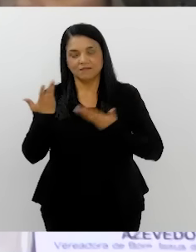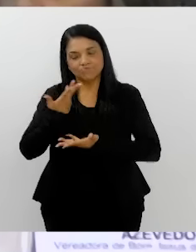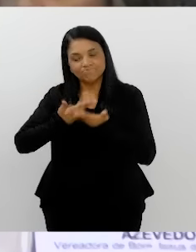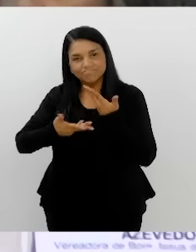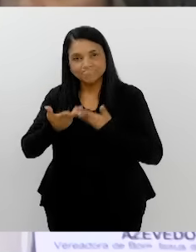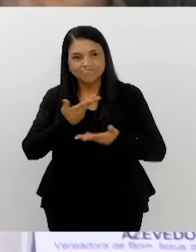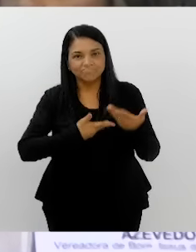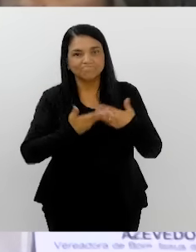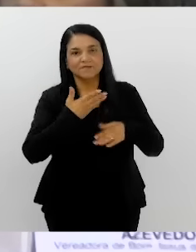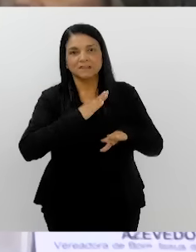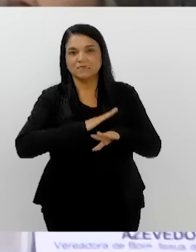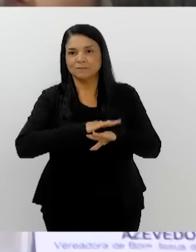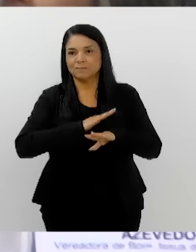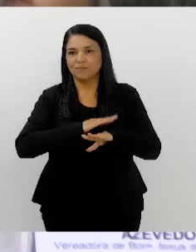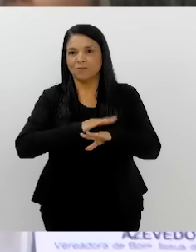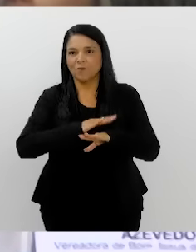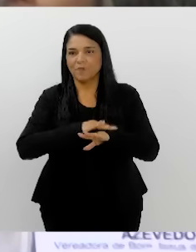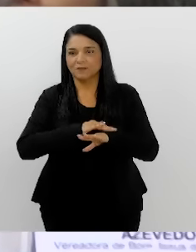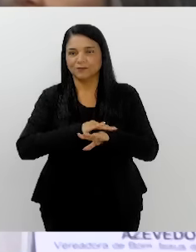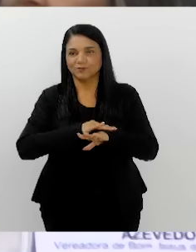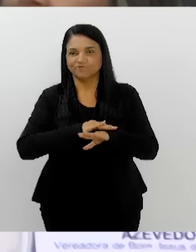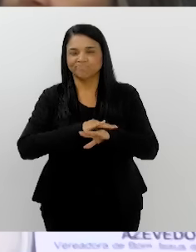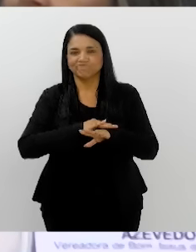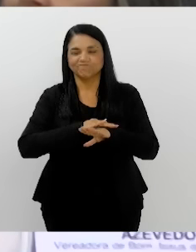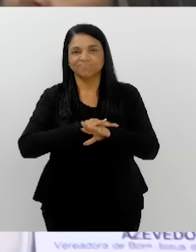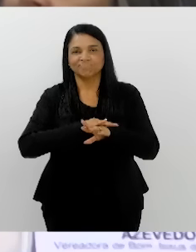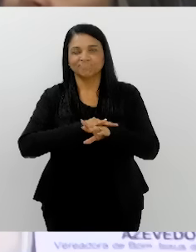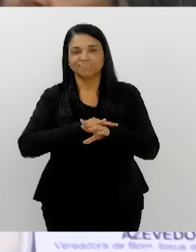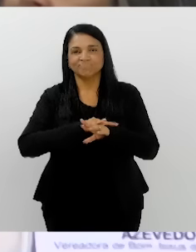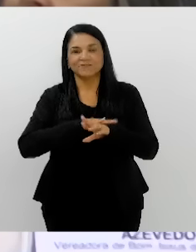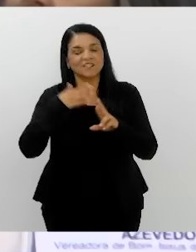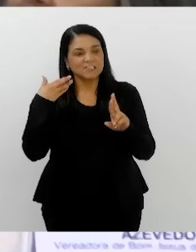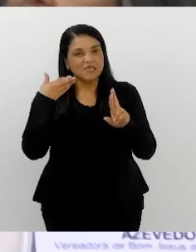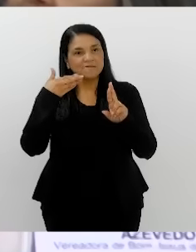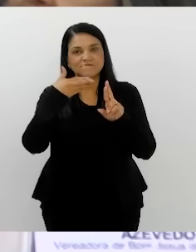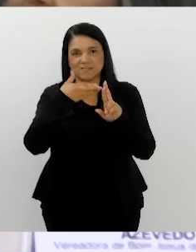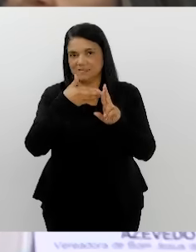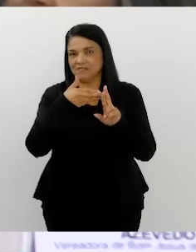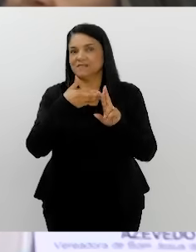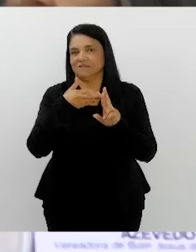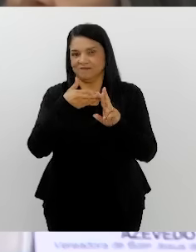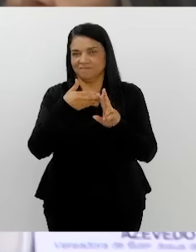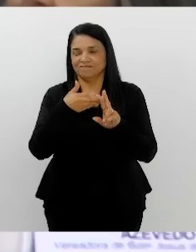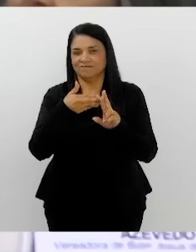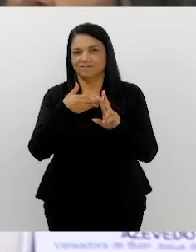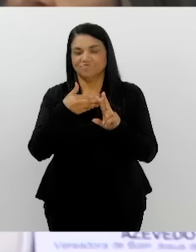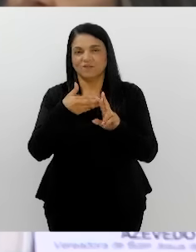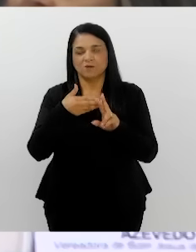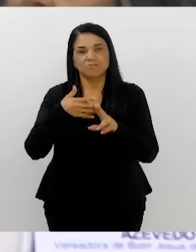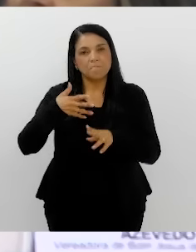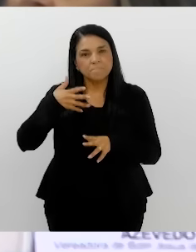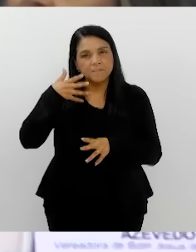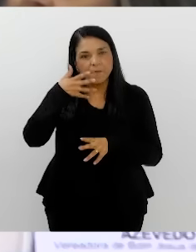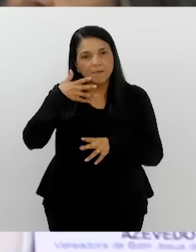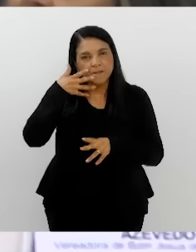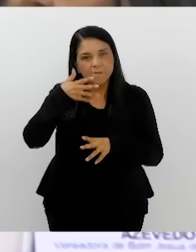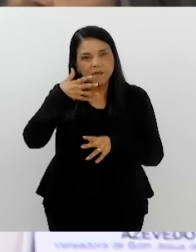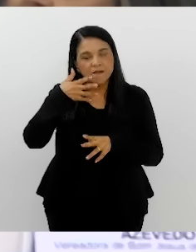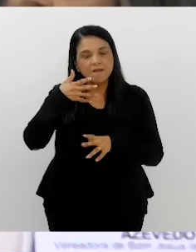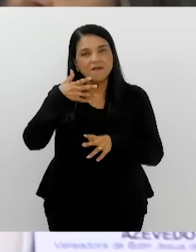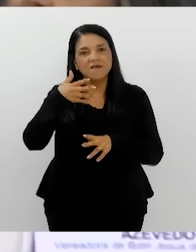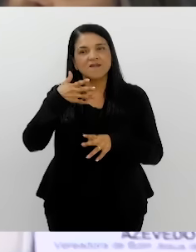esse momento de referência. E aí falo um pouco do que,